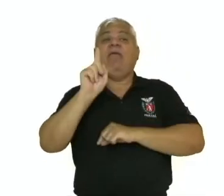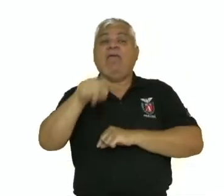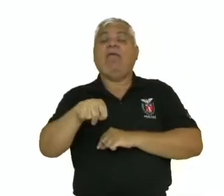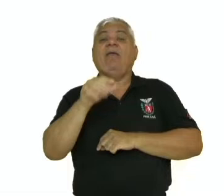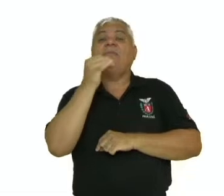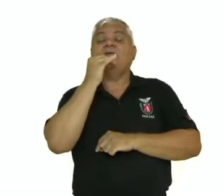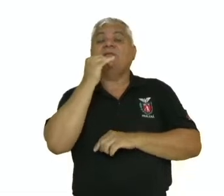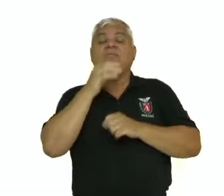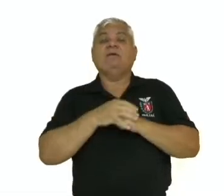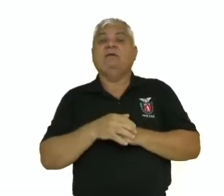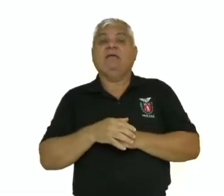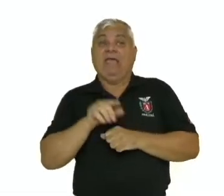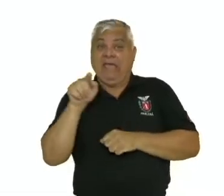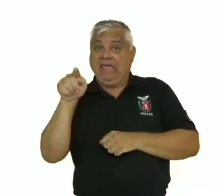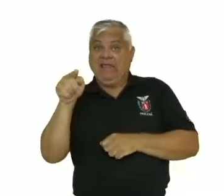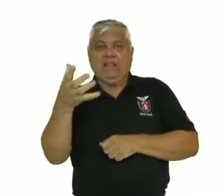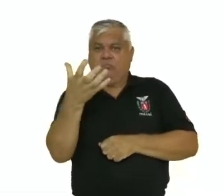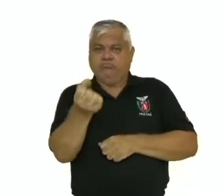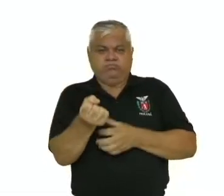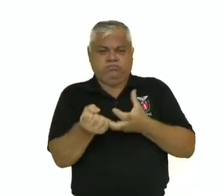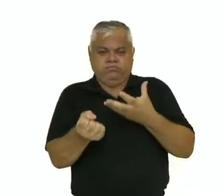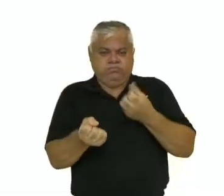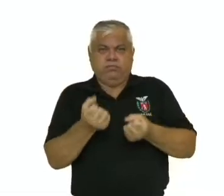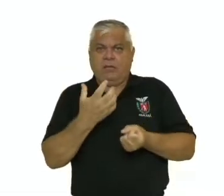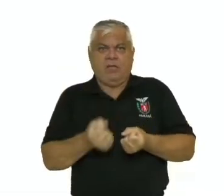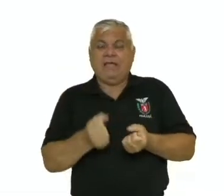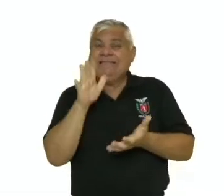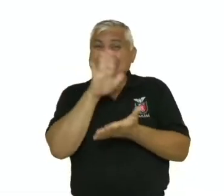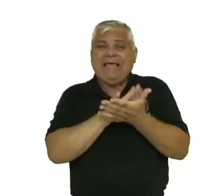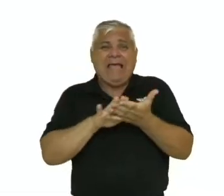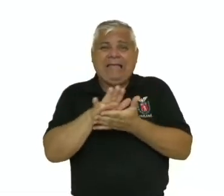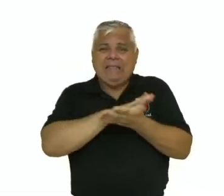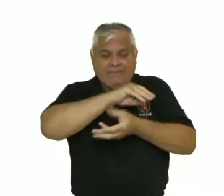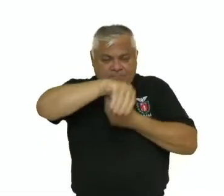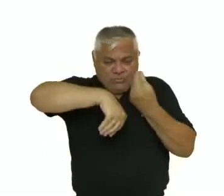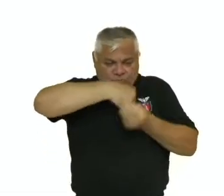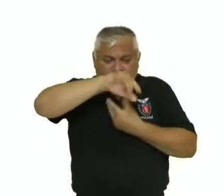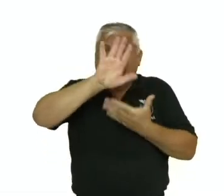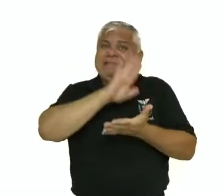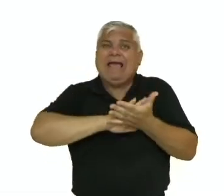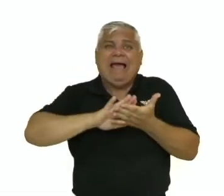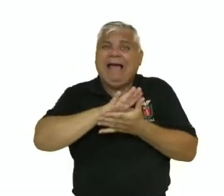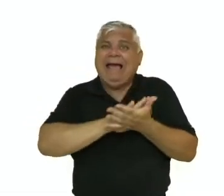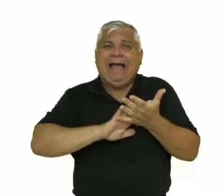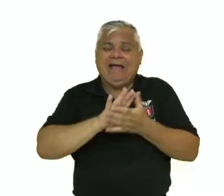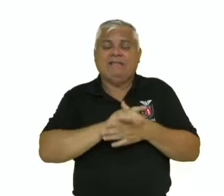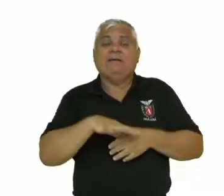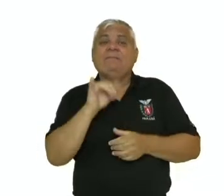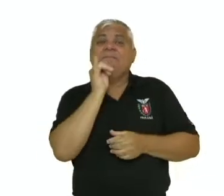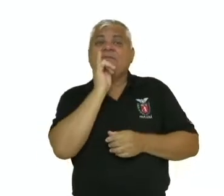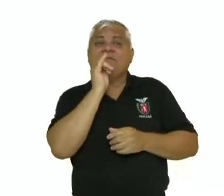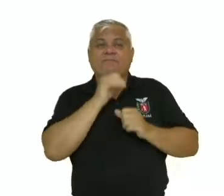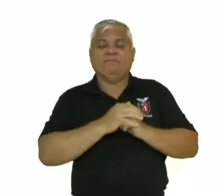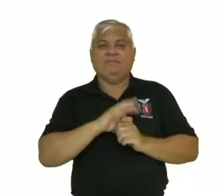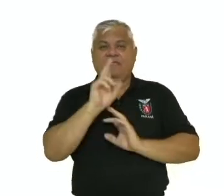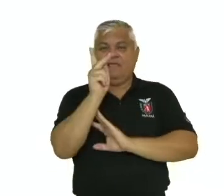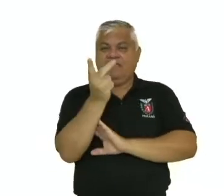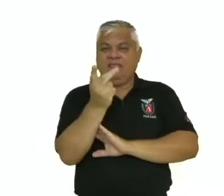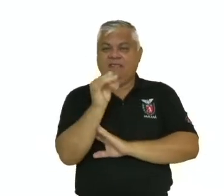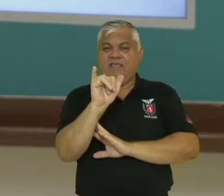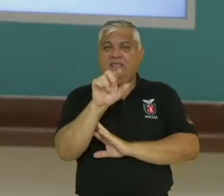ou substância que não absorve ou não mistura com a água. Vamos pegar a palavra